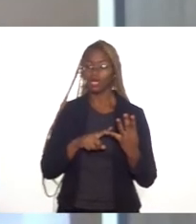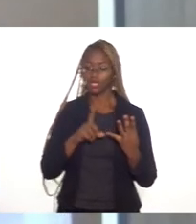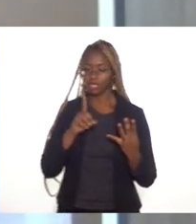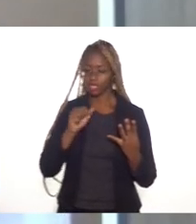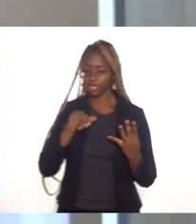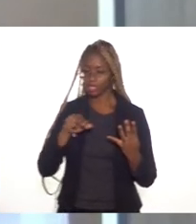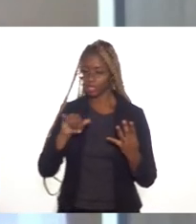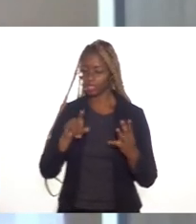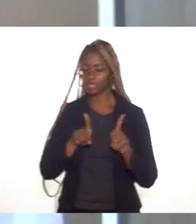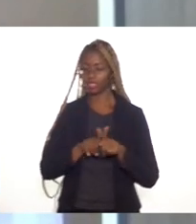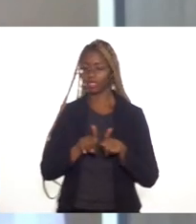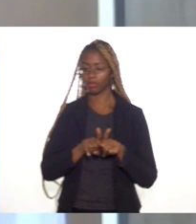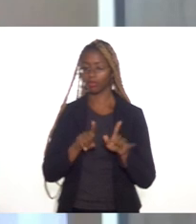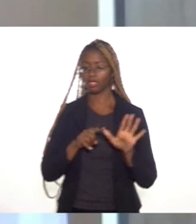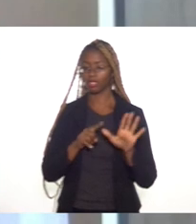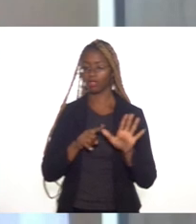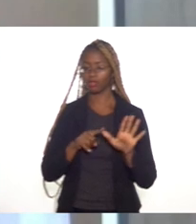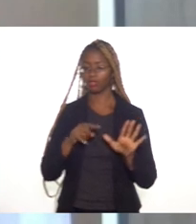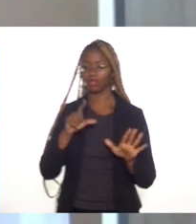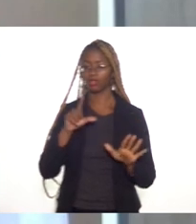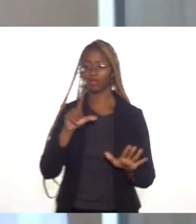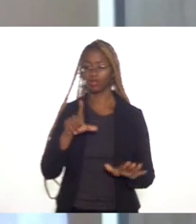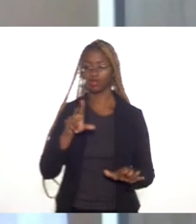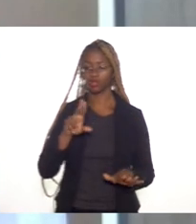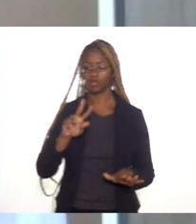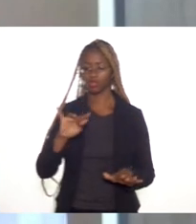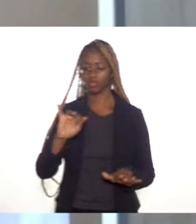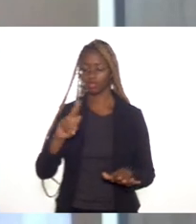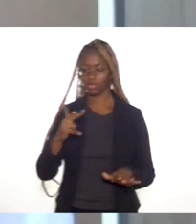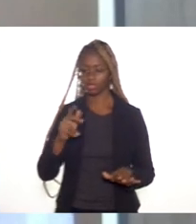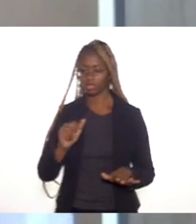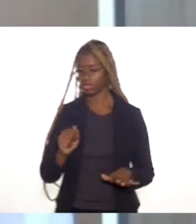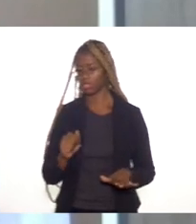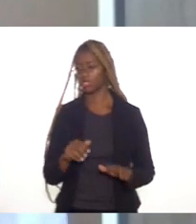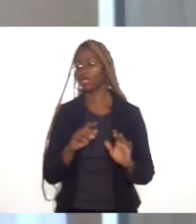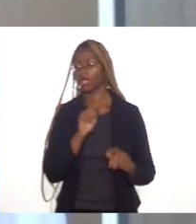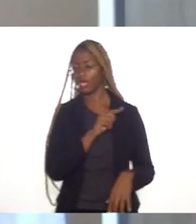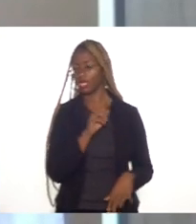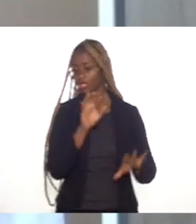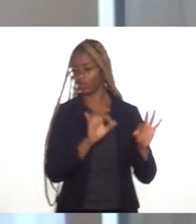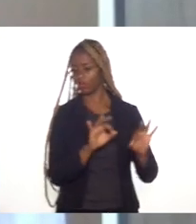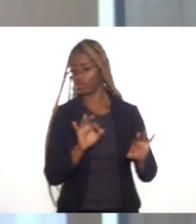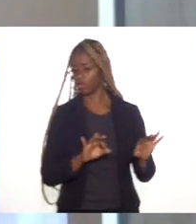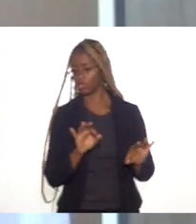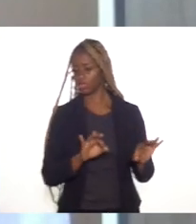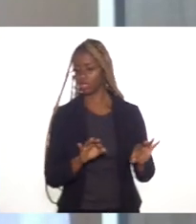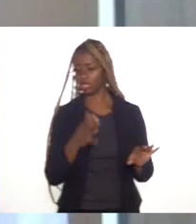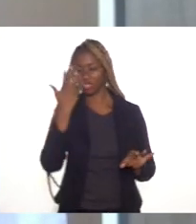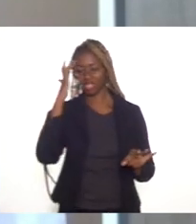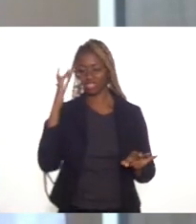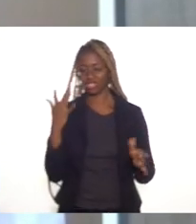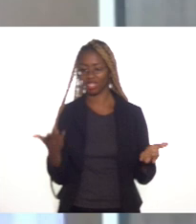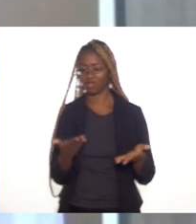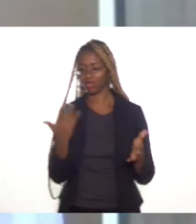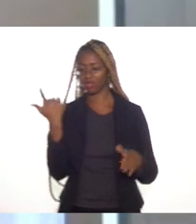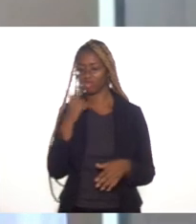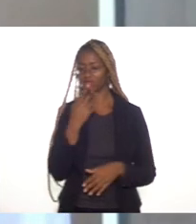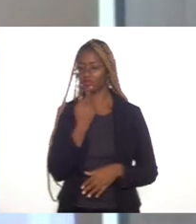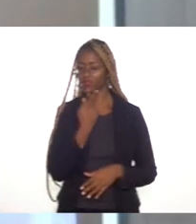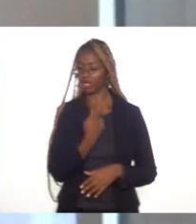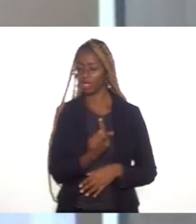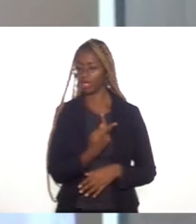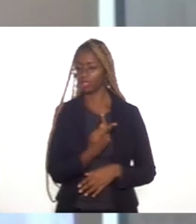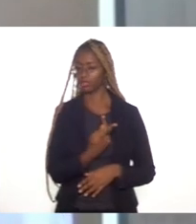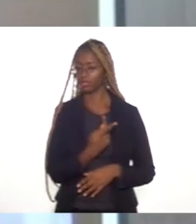A deputada enfermeira Rejane tinha dado a prioridade, porque ela estava se organizando. Eu acho que agora ela consegue falar. Deputada